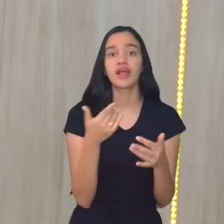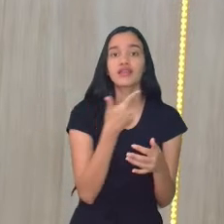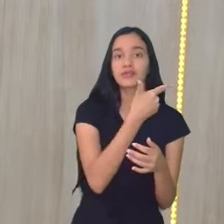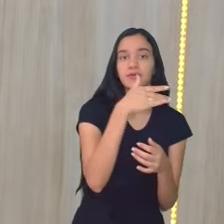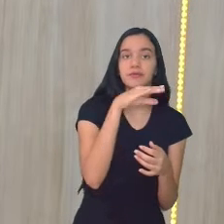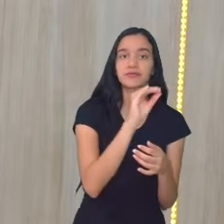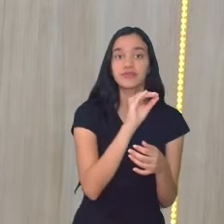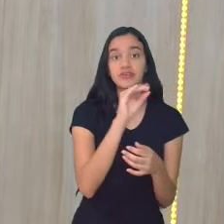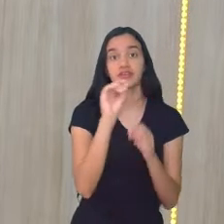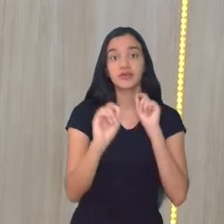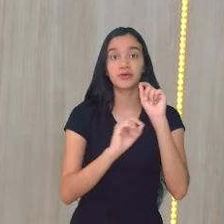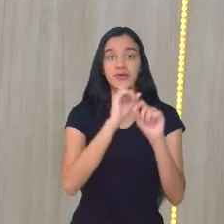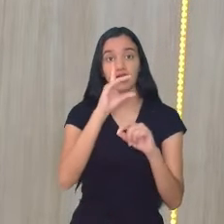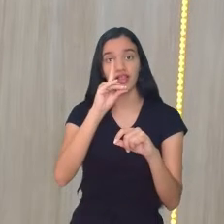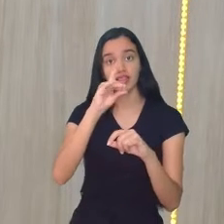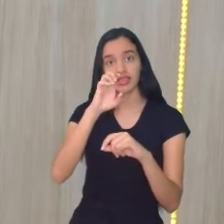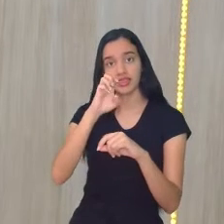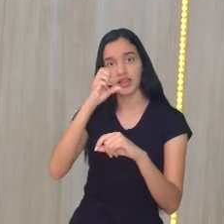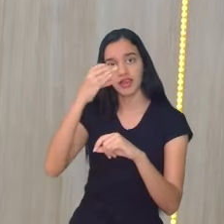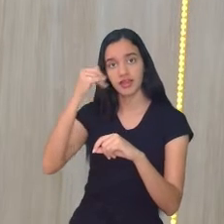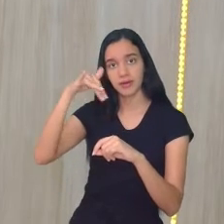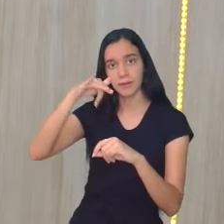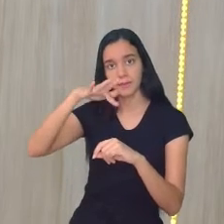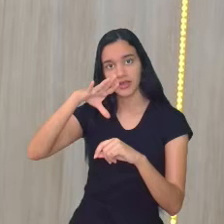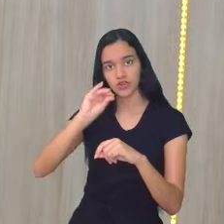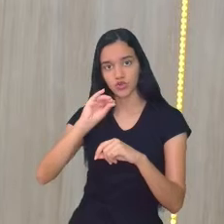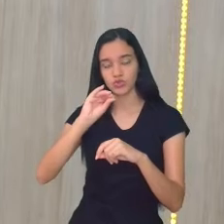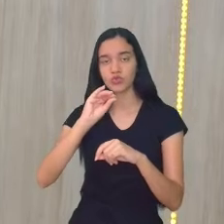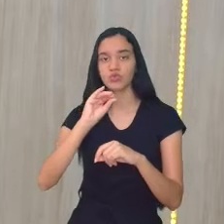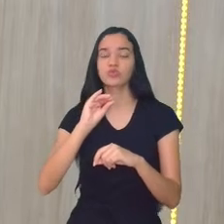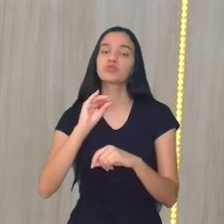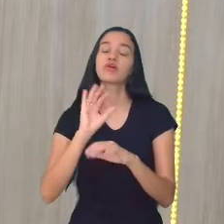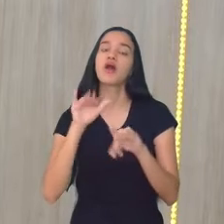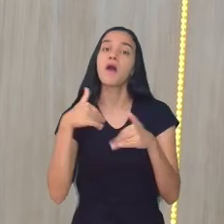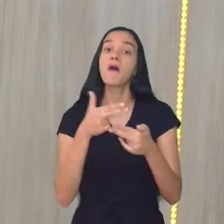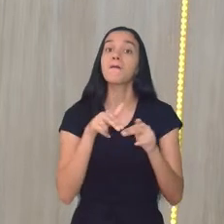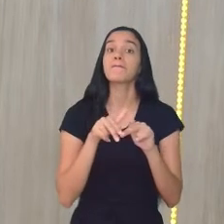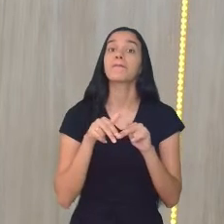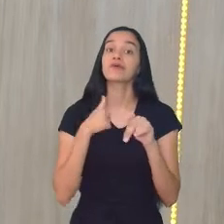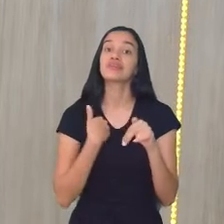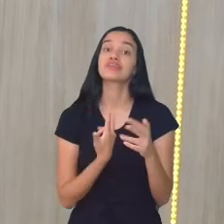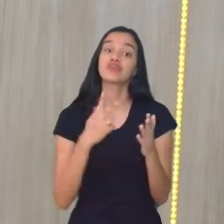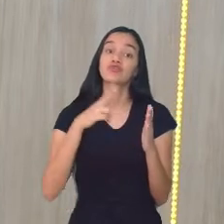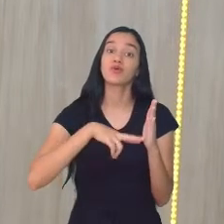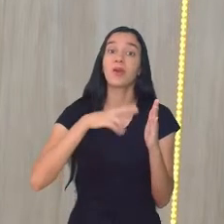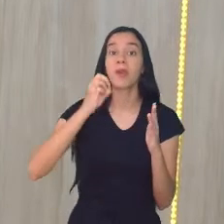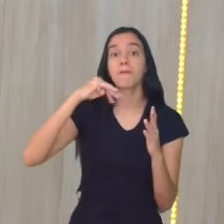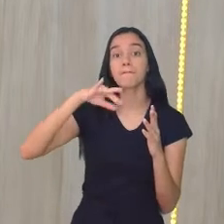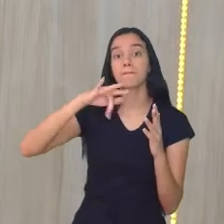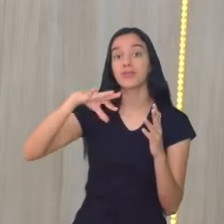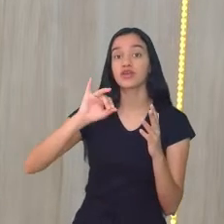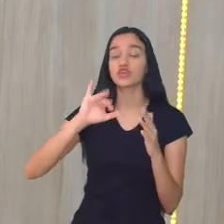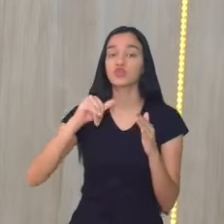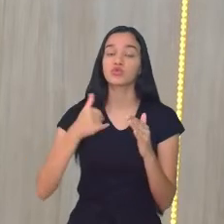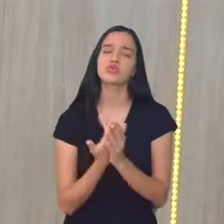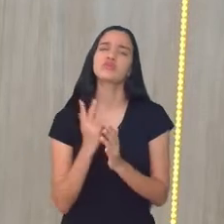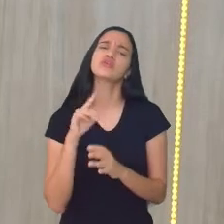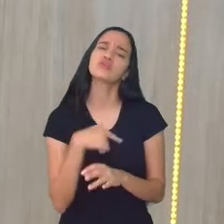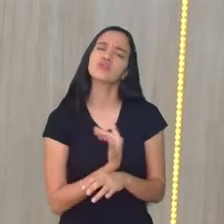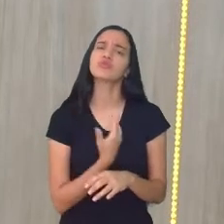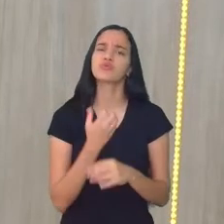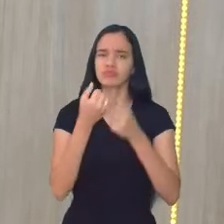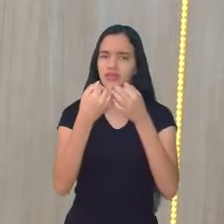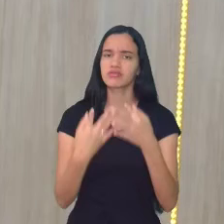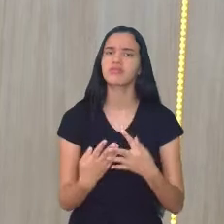o decâmetro e o 8 está no metro. Por isso que eu vou ler metro, porque é a última casa. A gente já